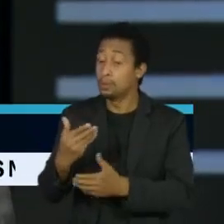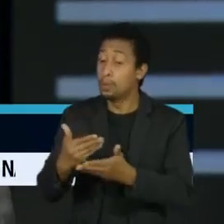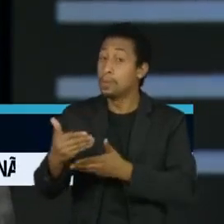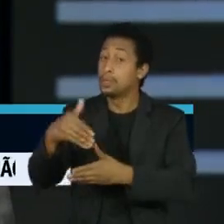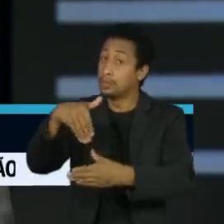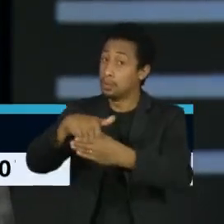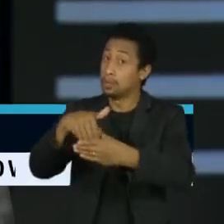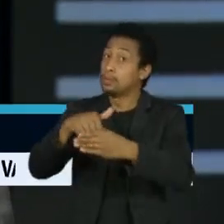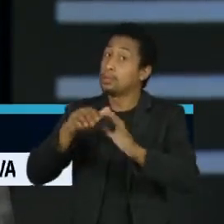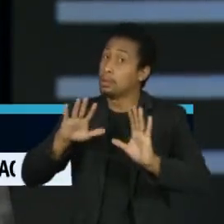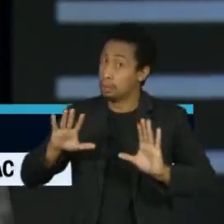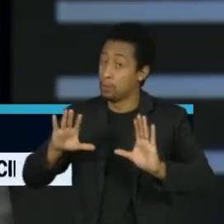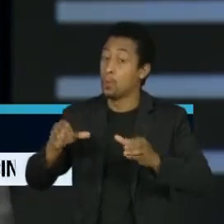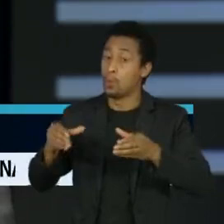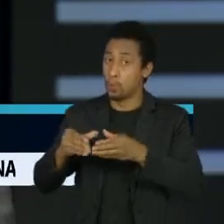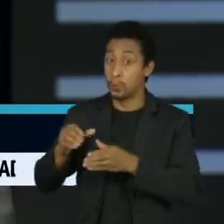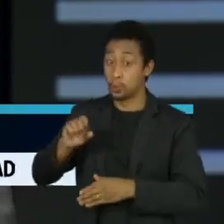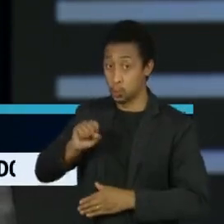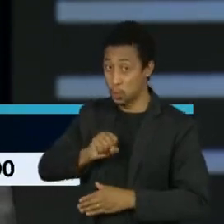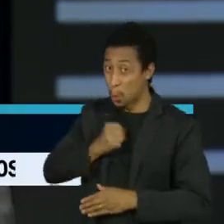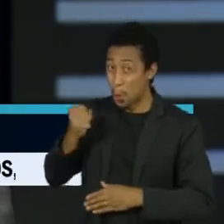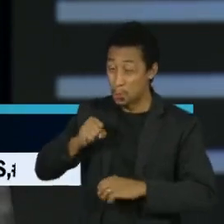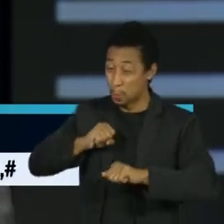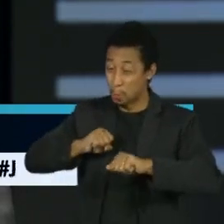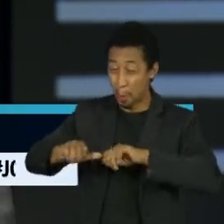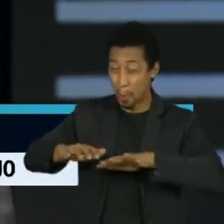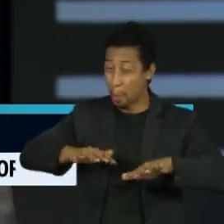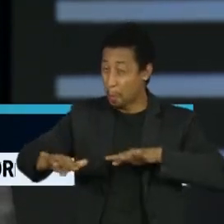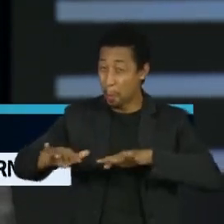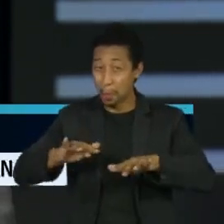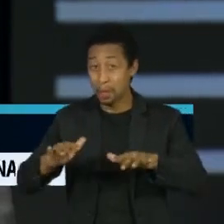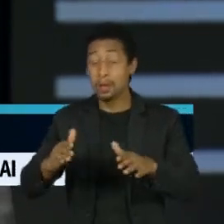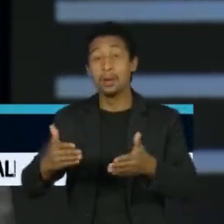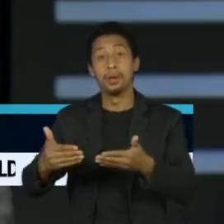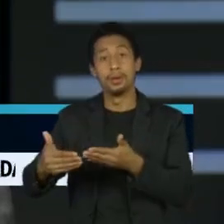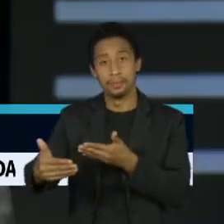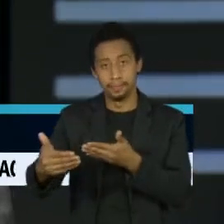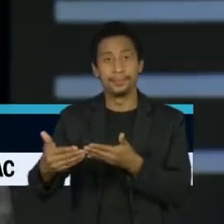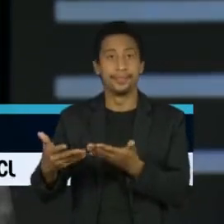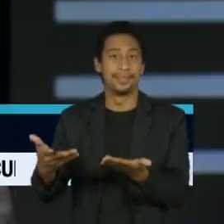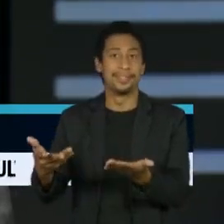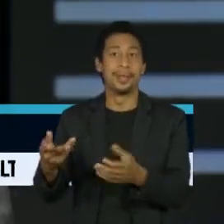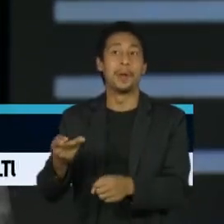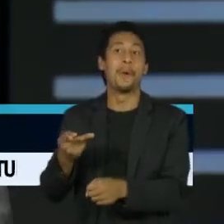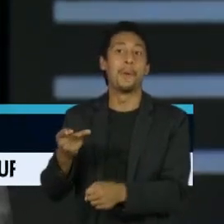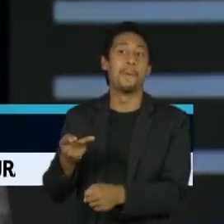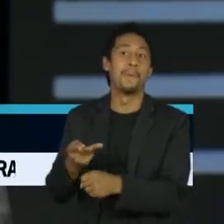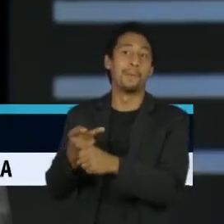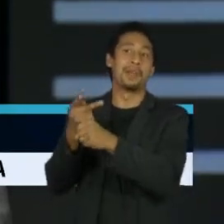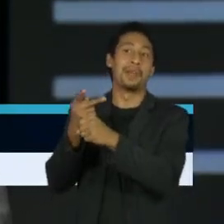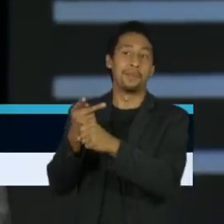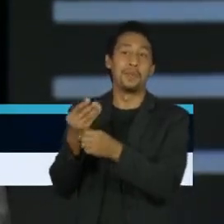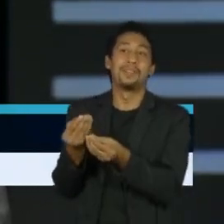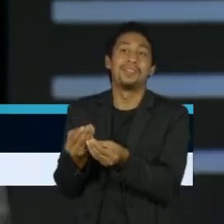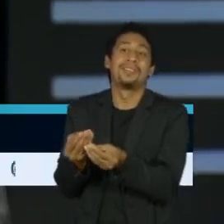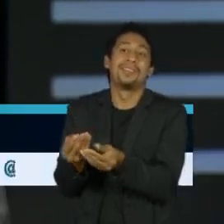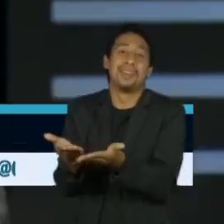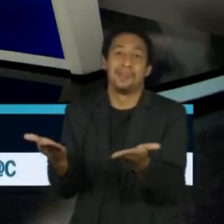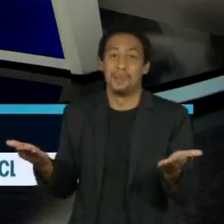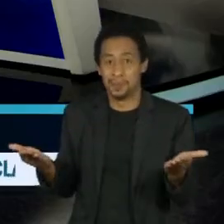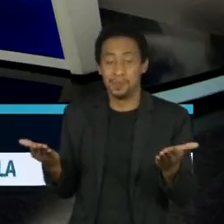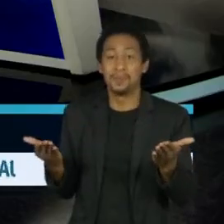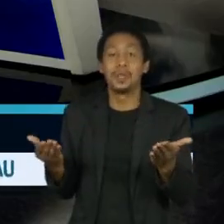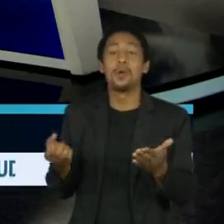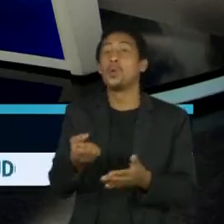gabinete do ódio vai funcionar todo vapor você vê agora mesmo foi dado aí e para quem é mais citado na internet e apareceu